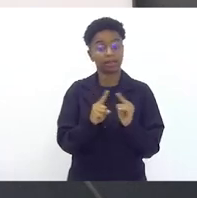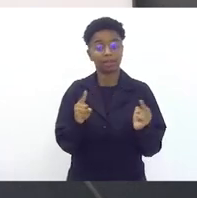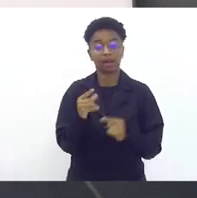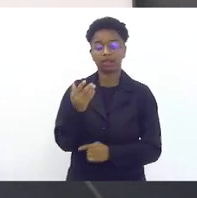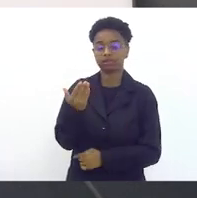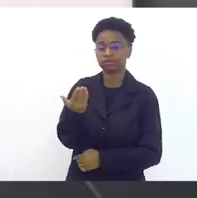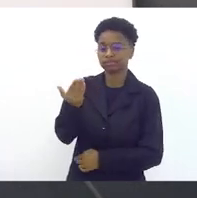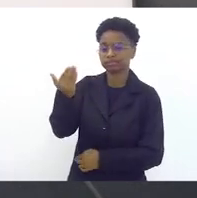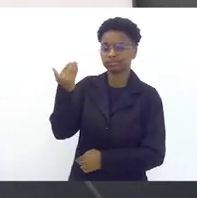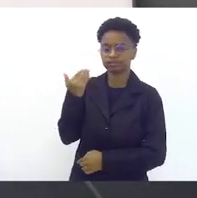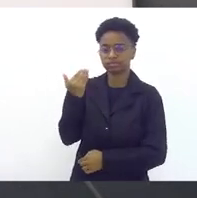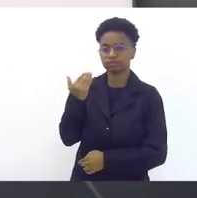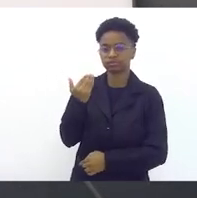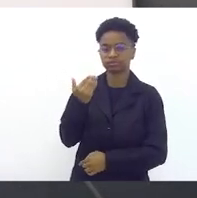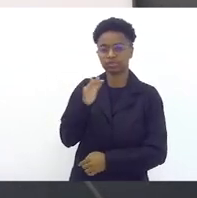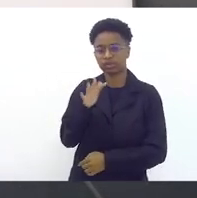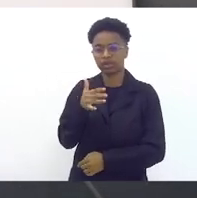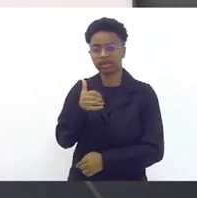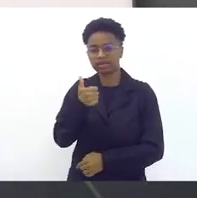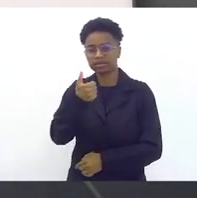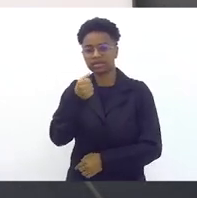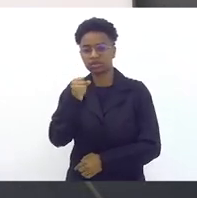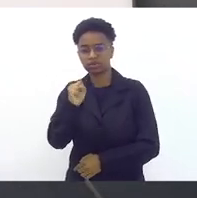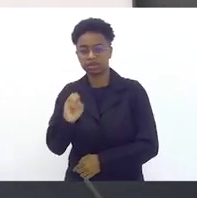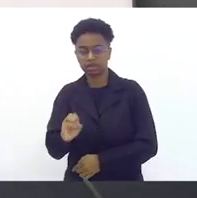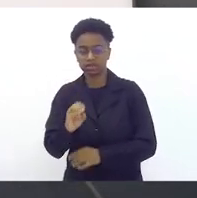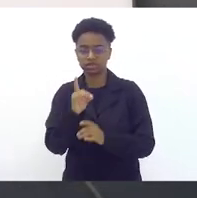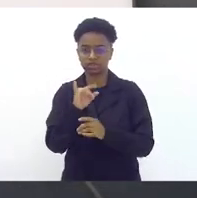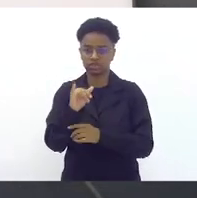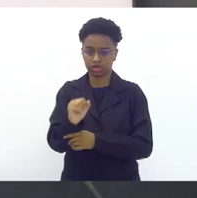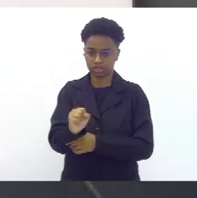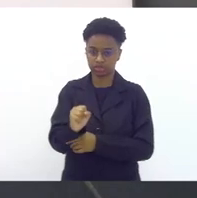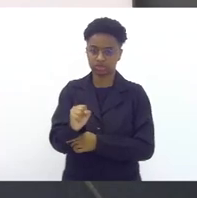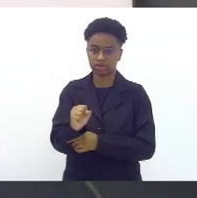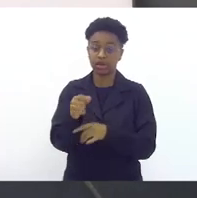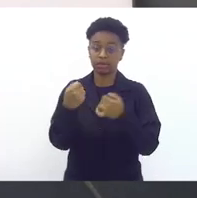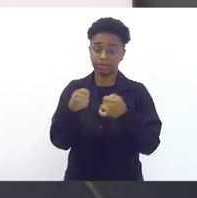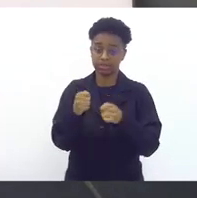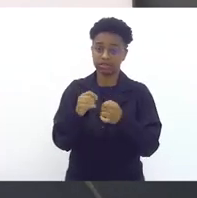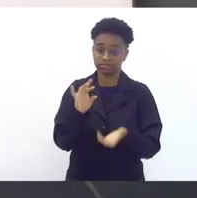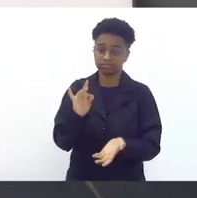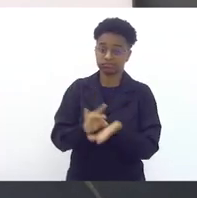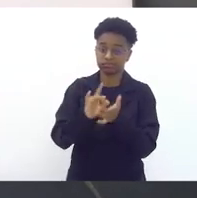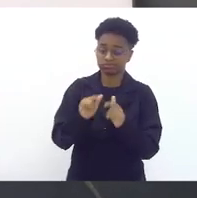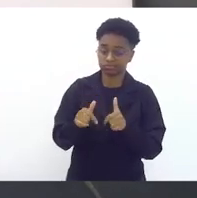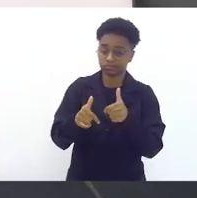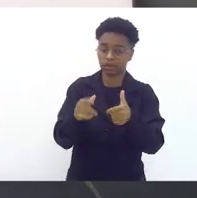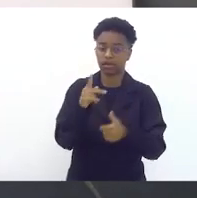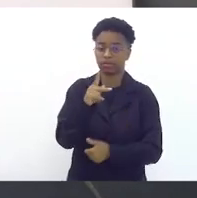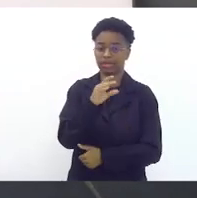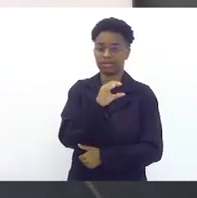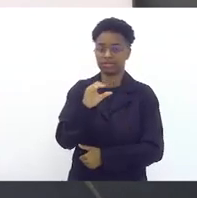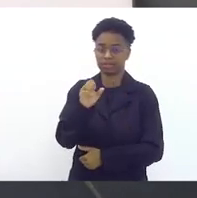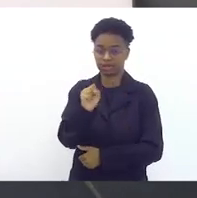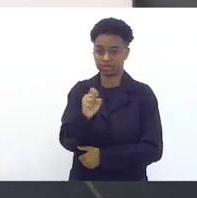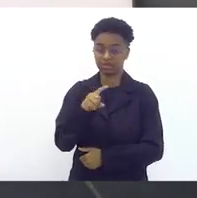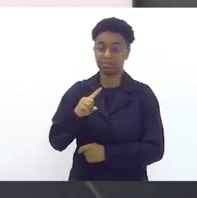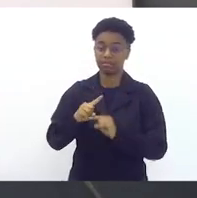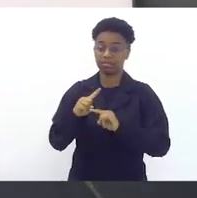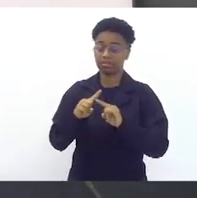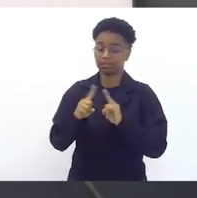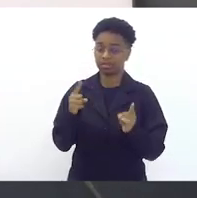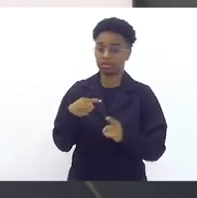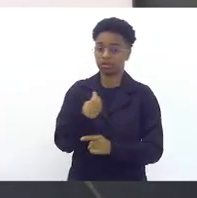encontrava-se ao término de 180 dias da decisão de efetivar o PCCS, e que todos nós sabemos foi